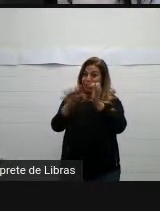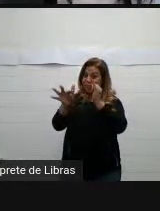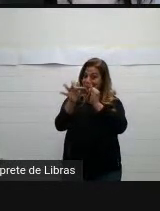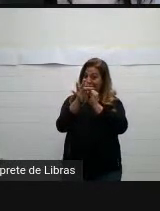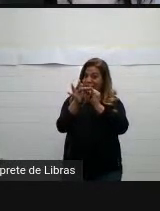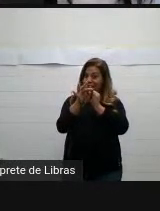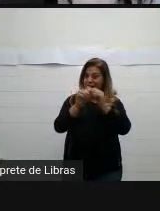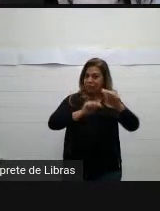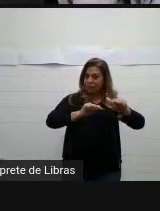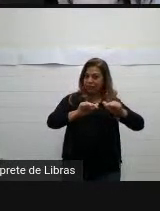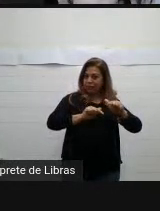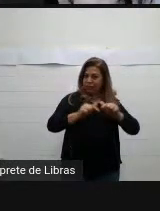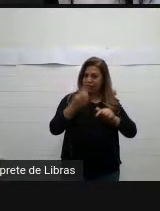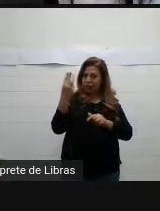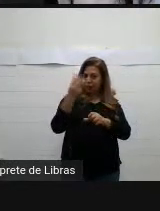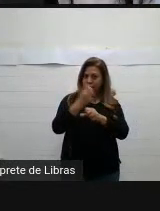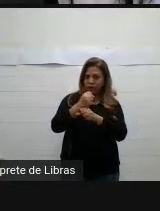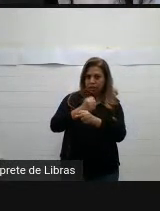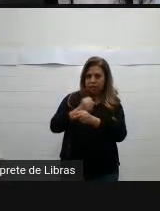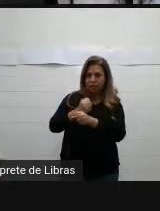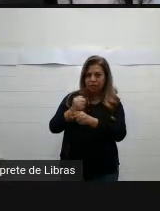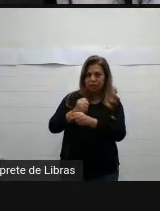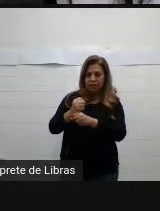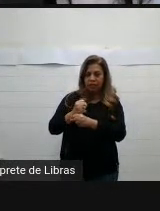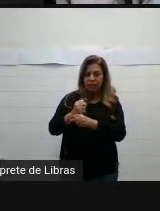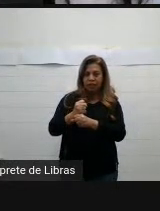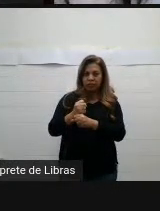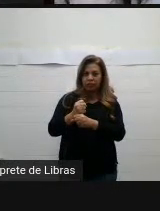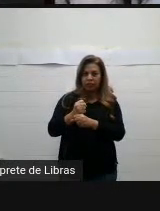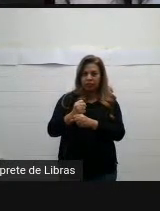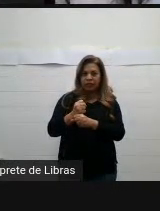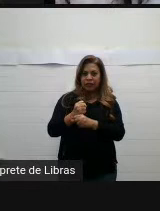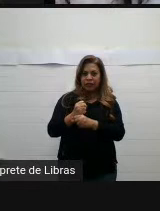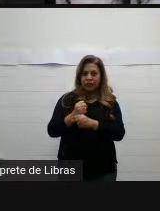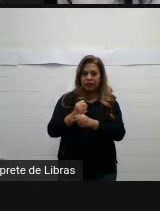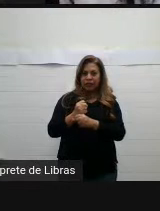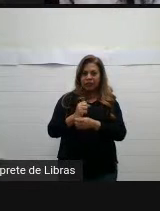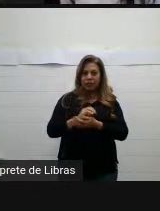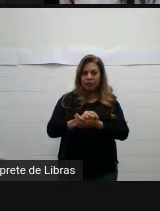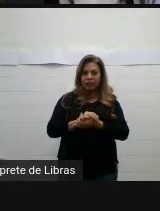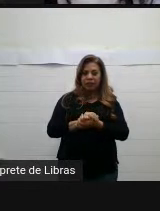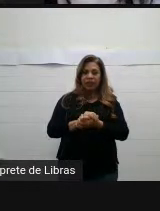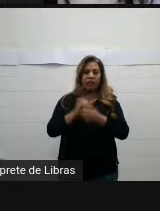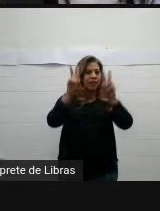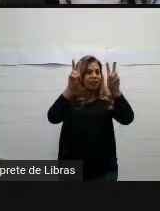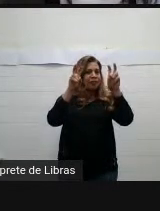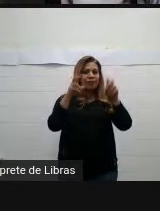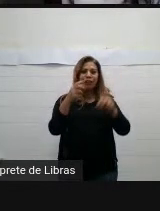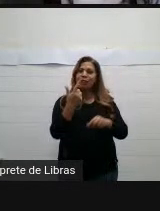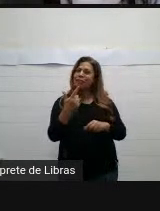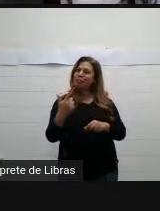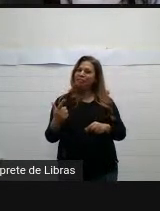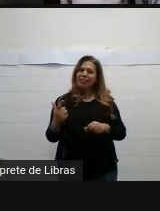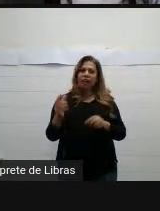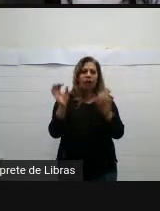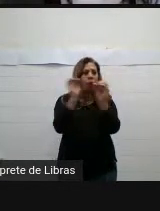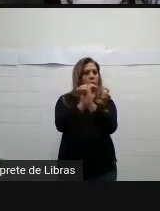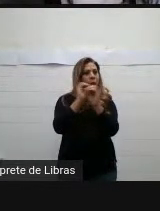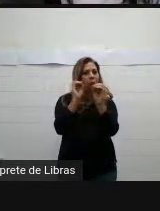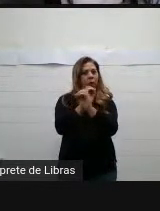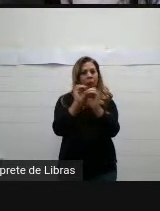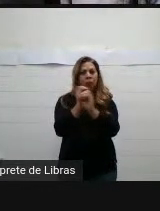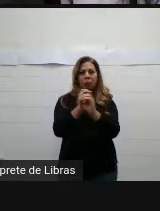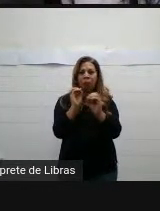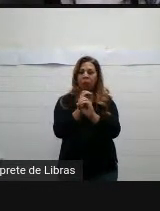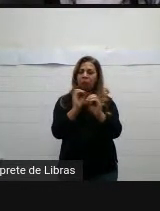eu trabalhei por 3 anos, e era como se esse tema não existisse na instituição,